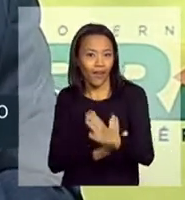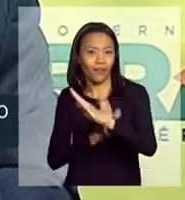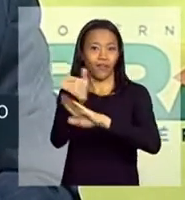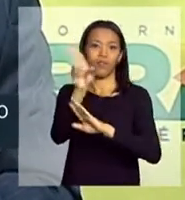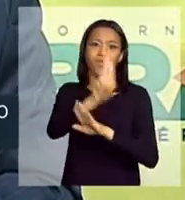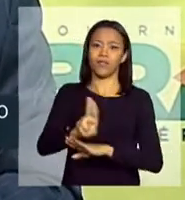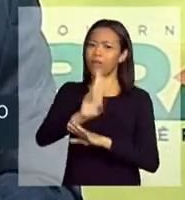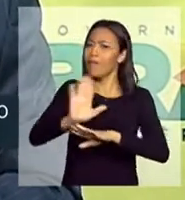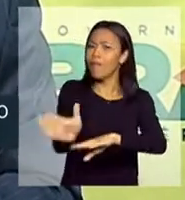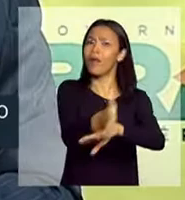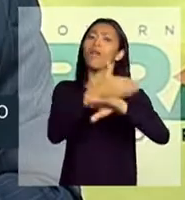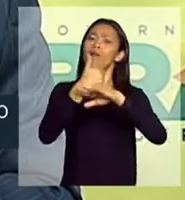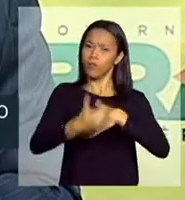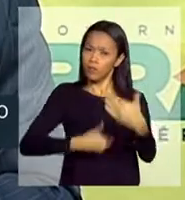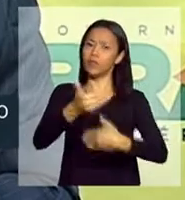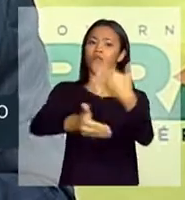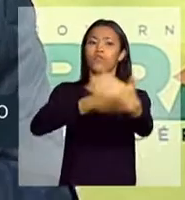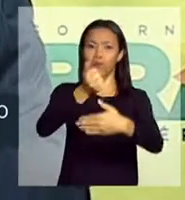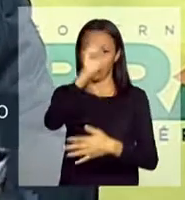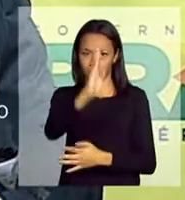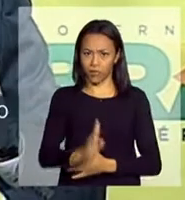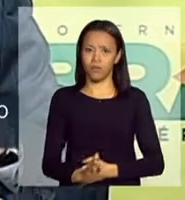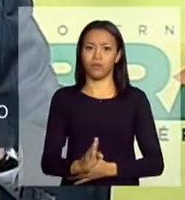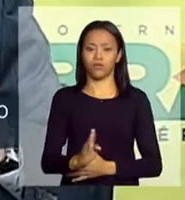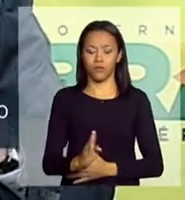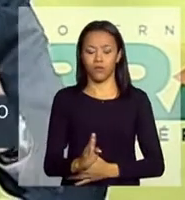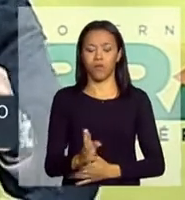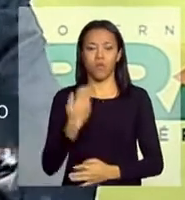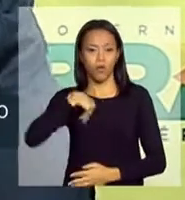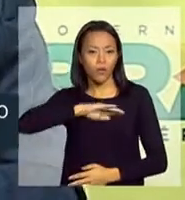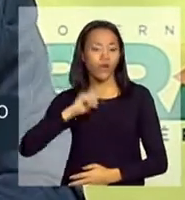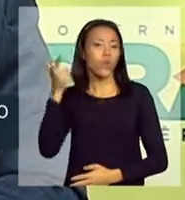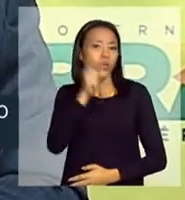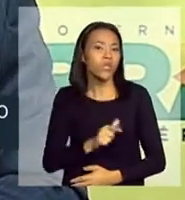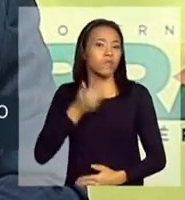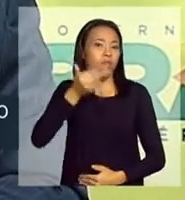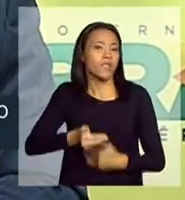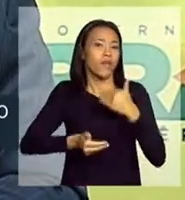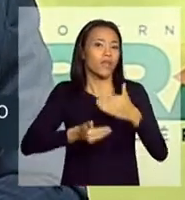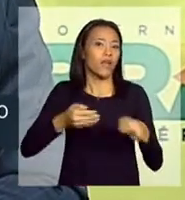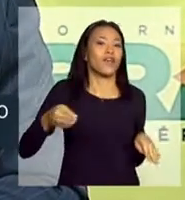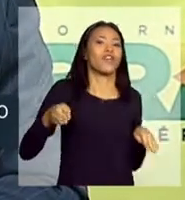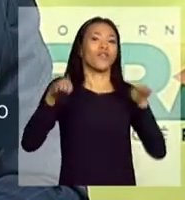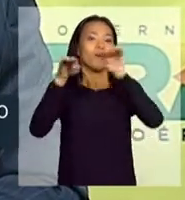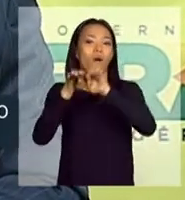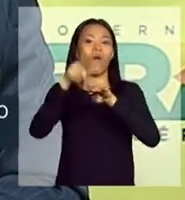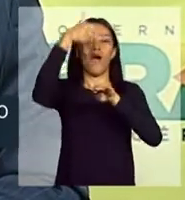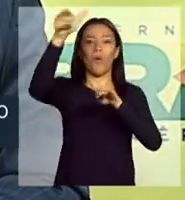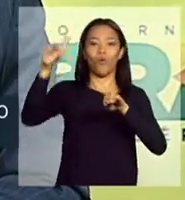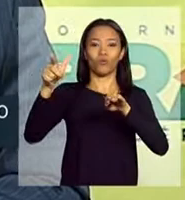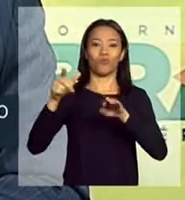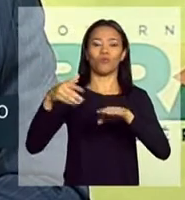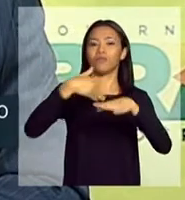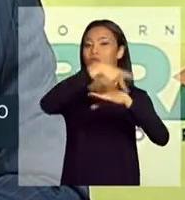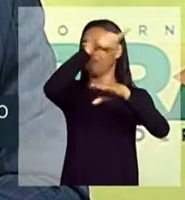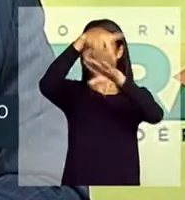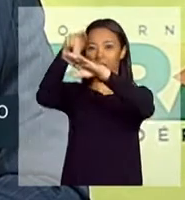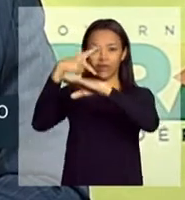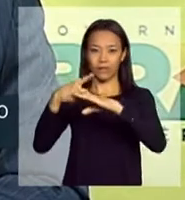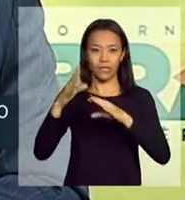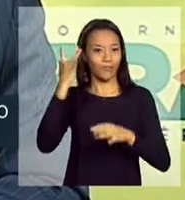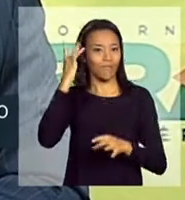a universidade tanto melhor para desenvolver do Brasil para que a gente avança em direção ao sul e internacionais de excelência